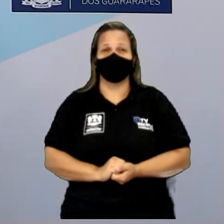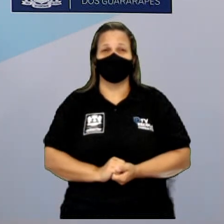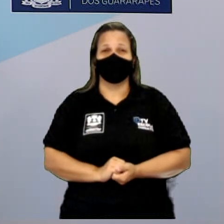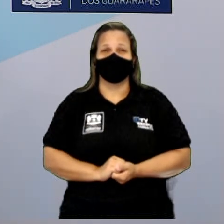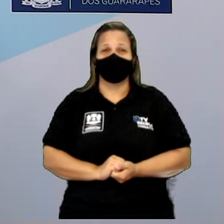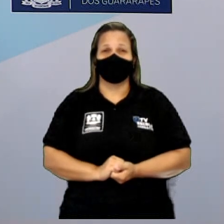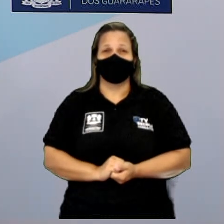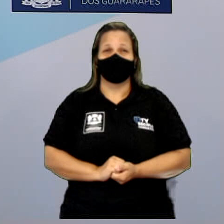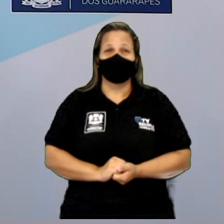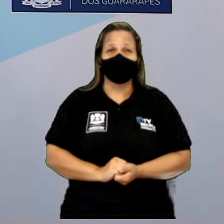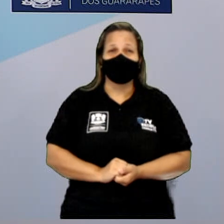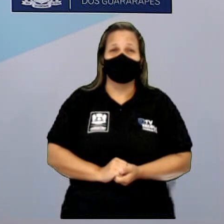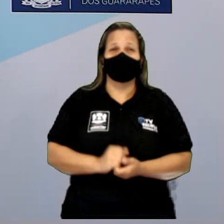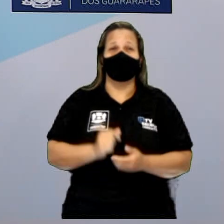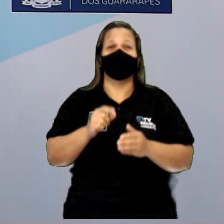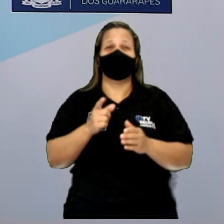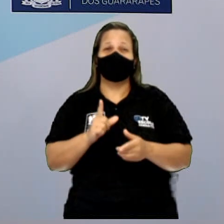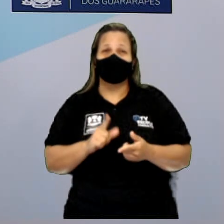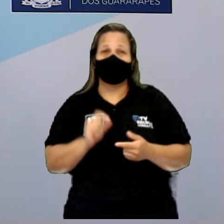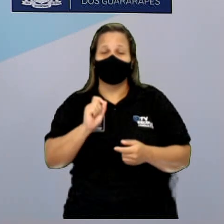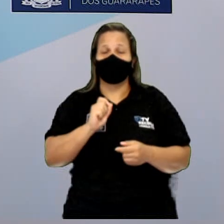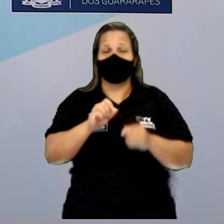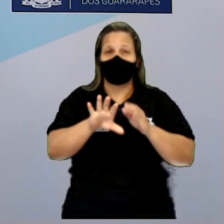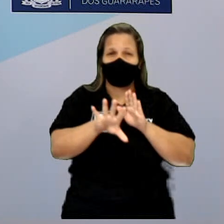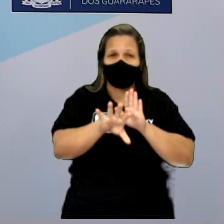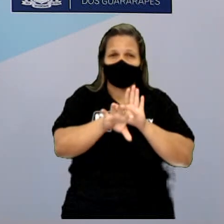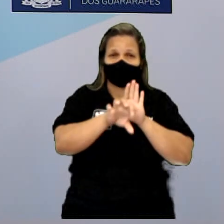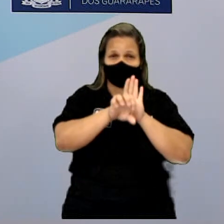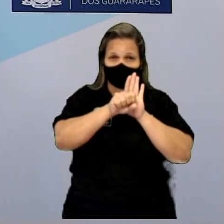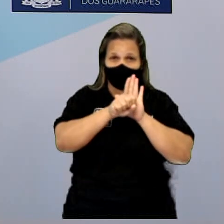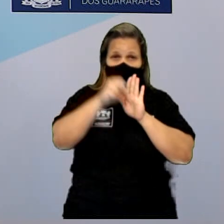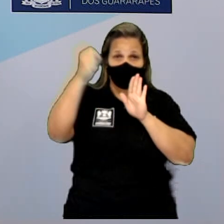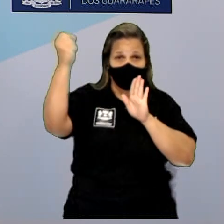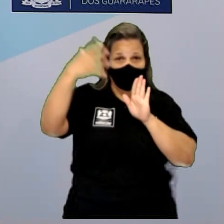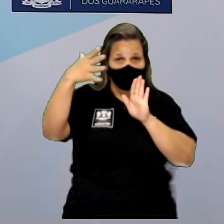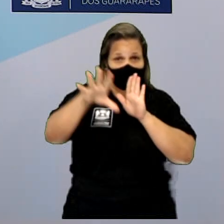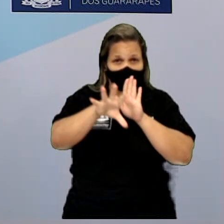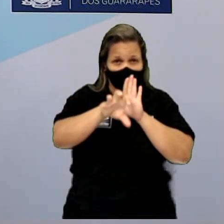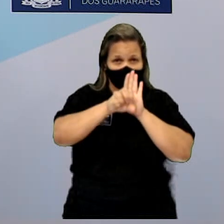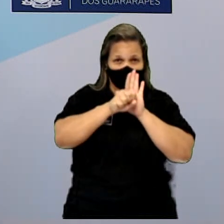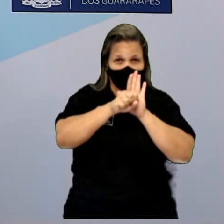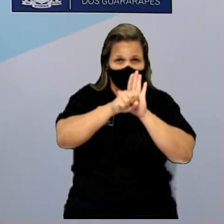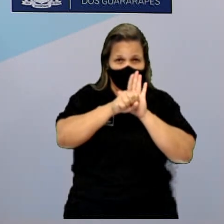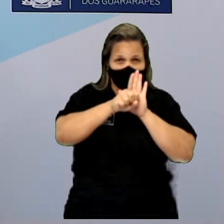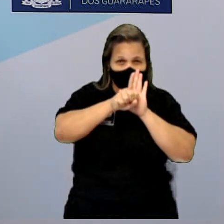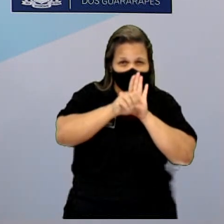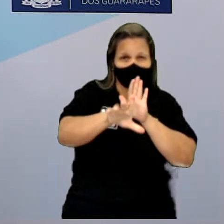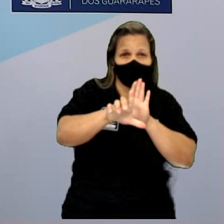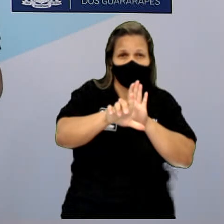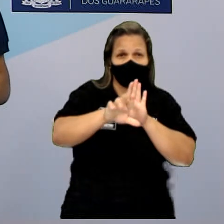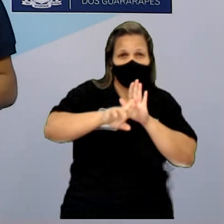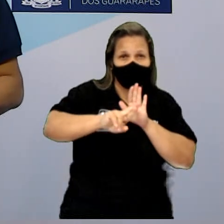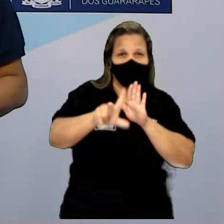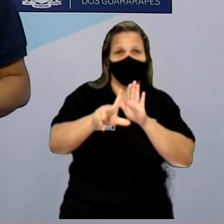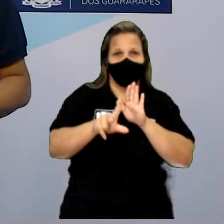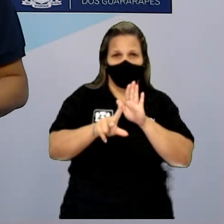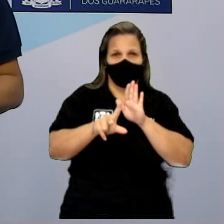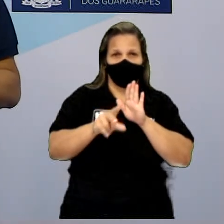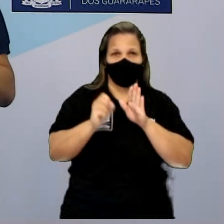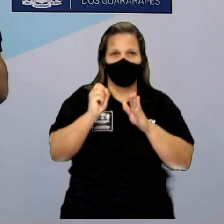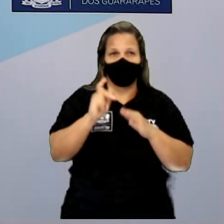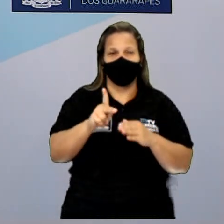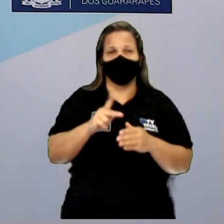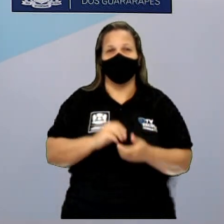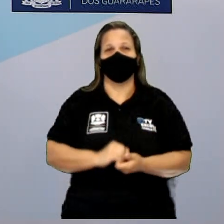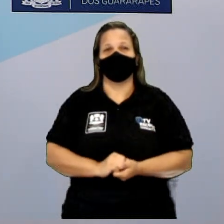O pigmento absorve uma frequência de luz e reflete outra. Bom,